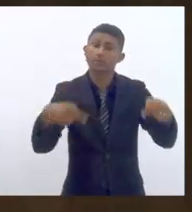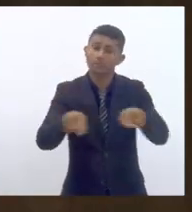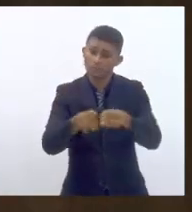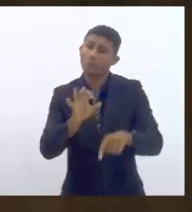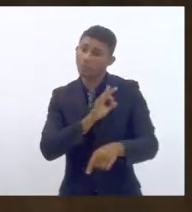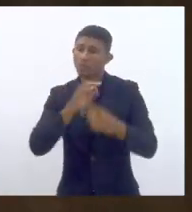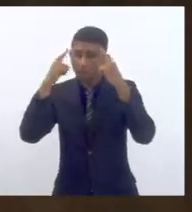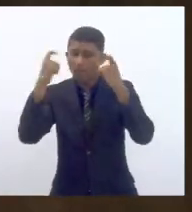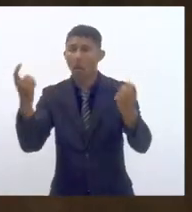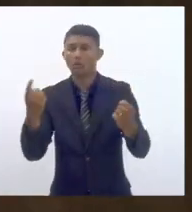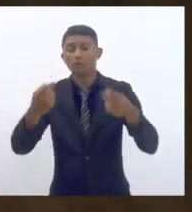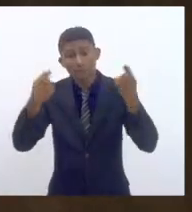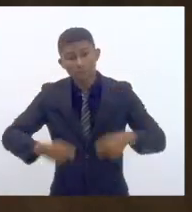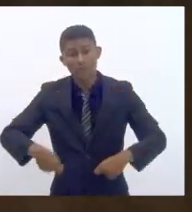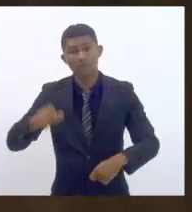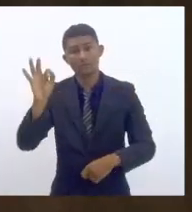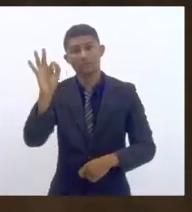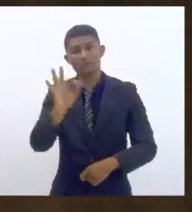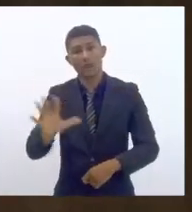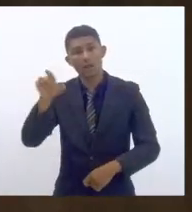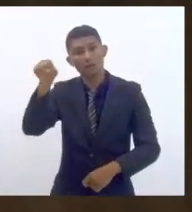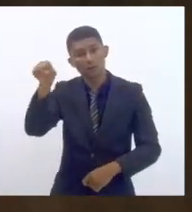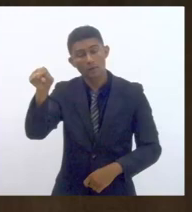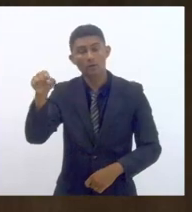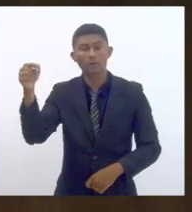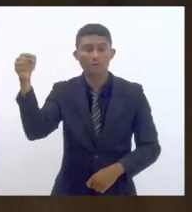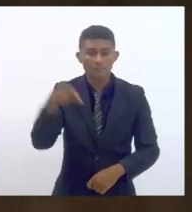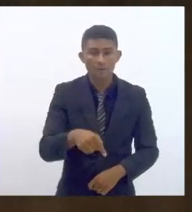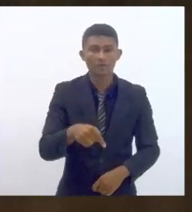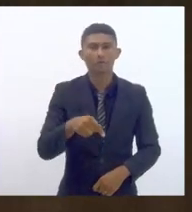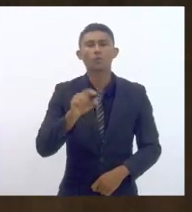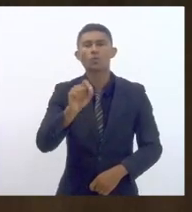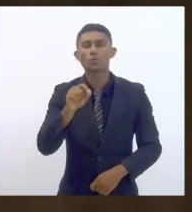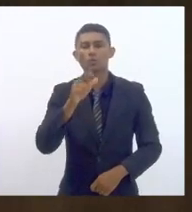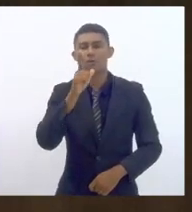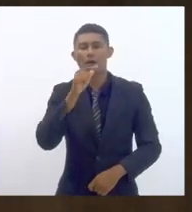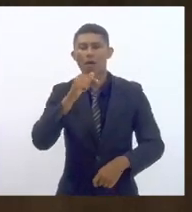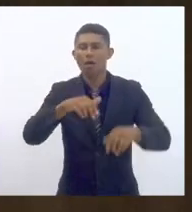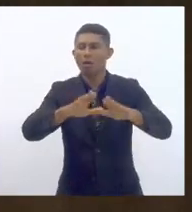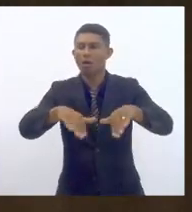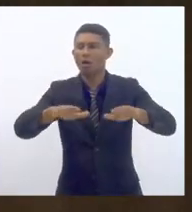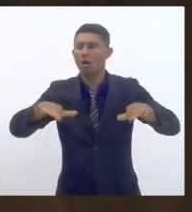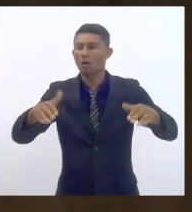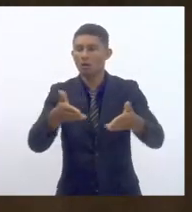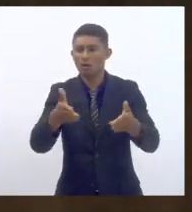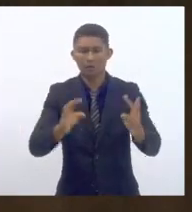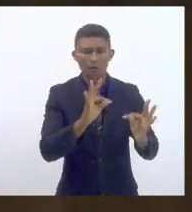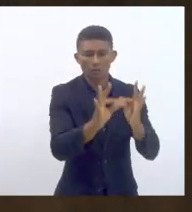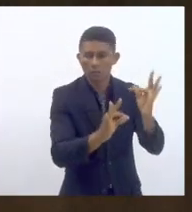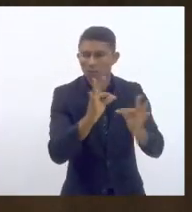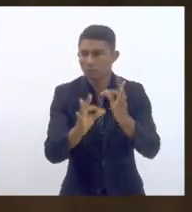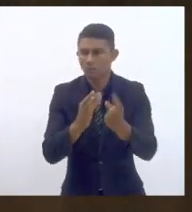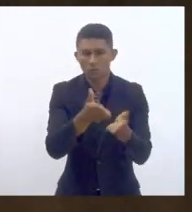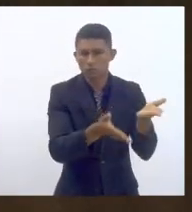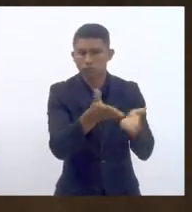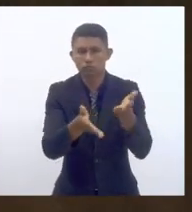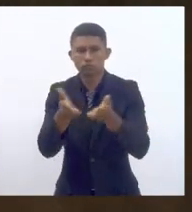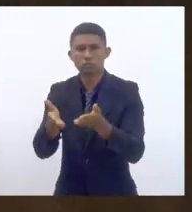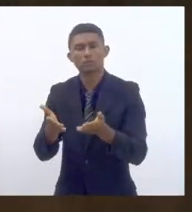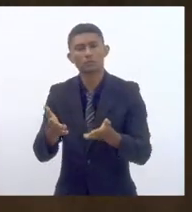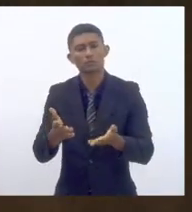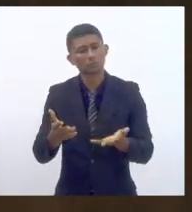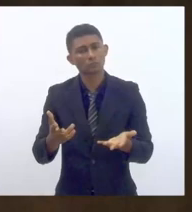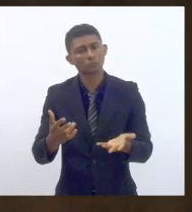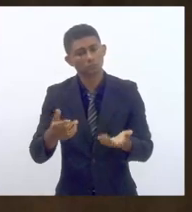União venha para o Rio de Janeiro, trate a Baía de Guanabara e o litoral fluminense com a urgência e a seriedade que ele